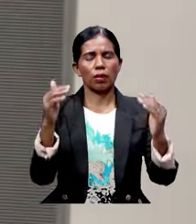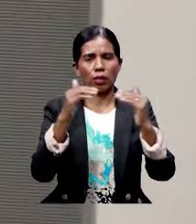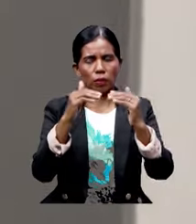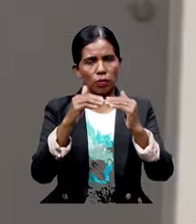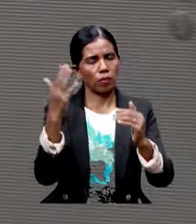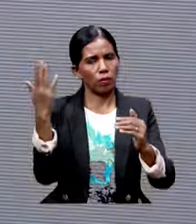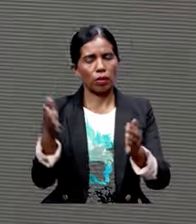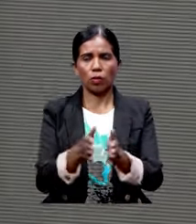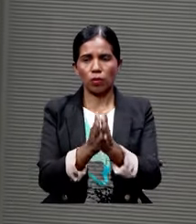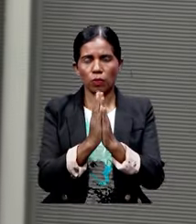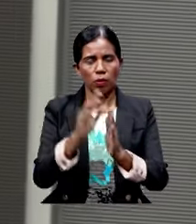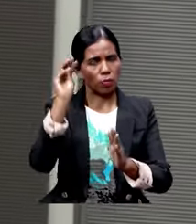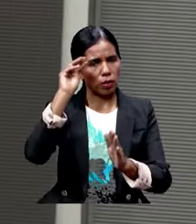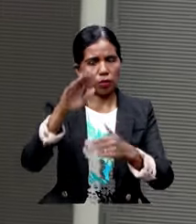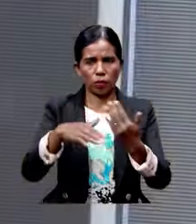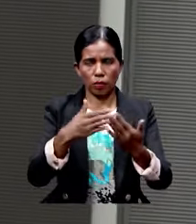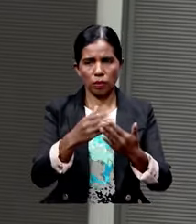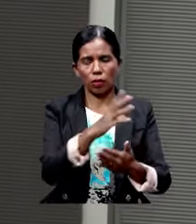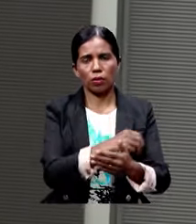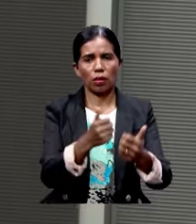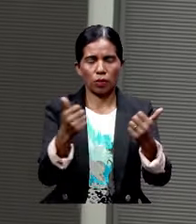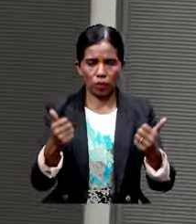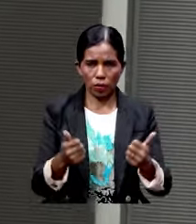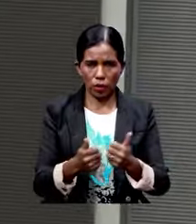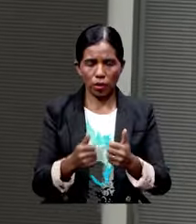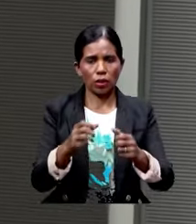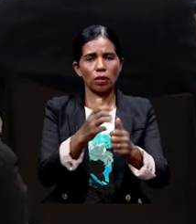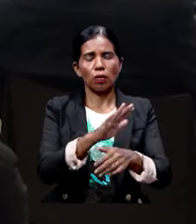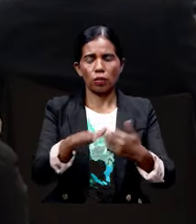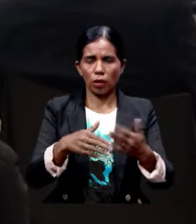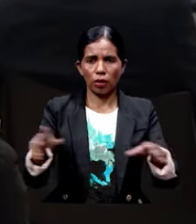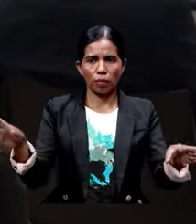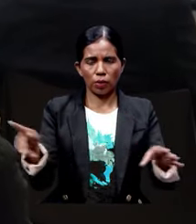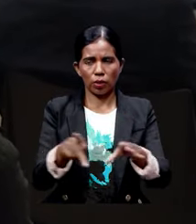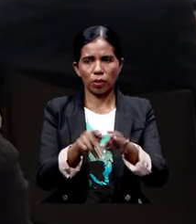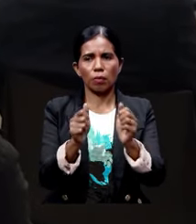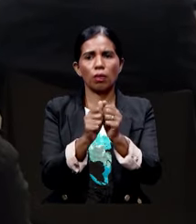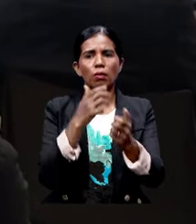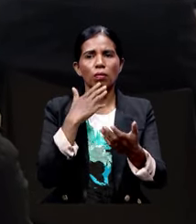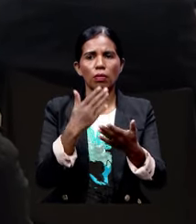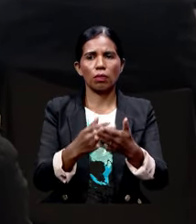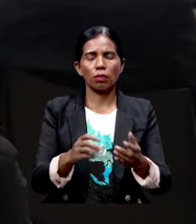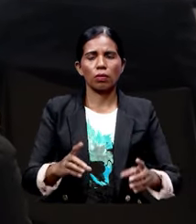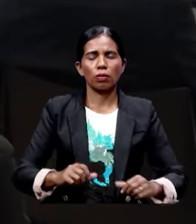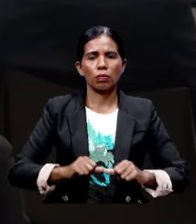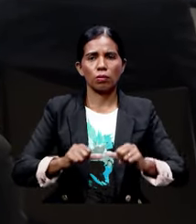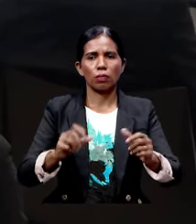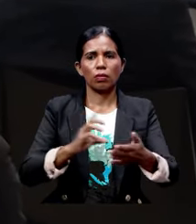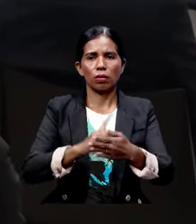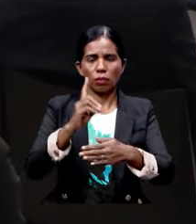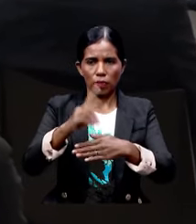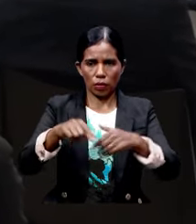né? O subministro Sira liu autoridade local Sira, a tu participa o dia o de duro desenvolvimento e a